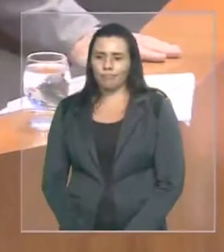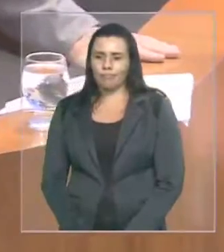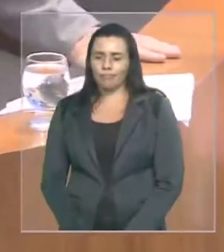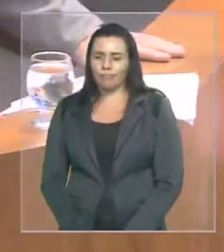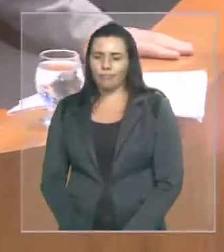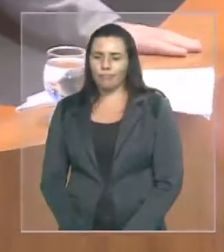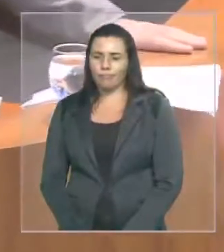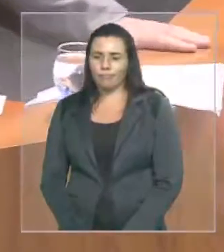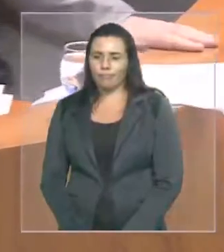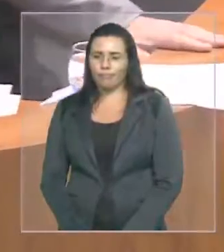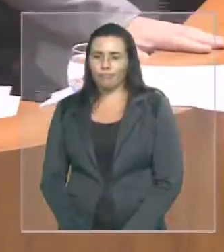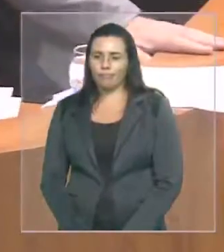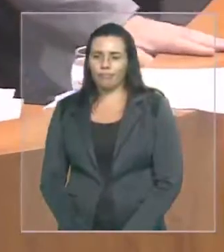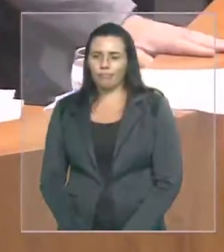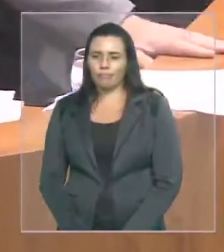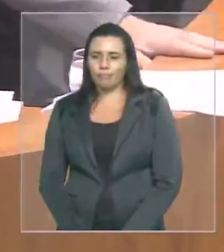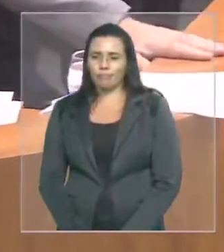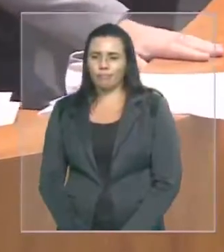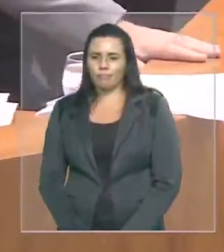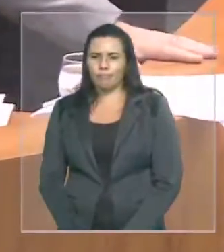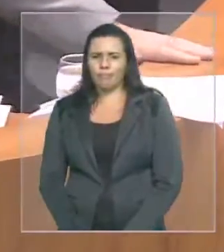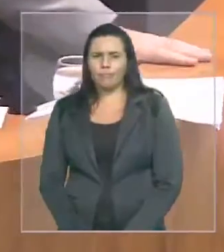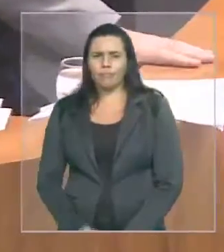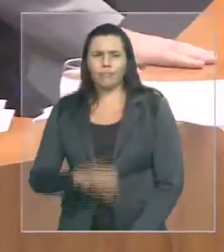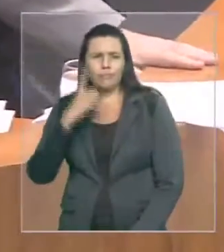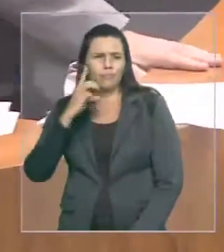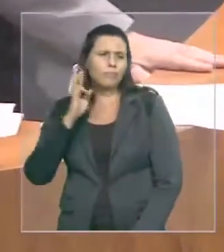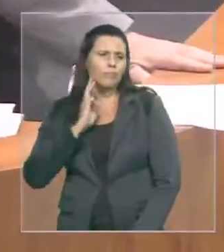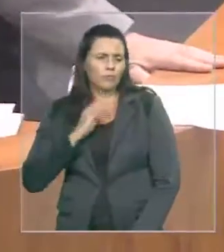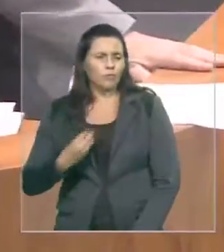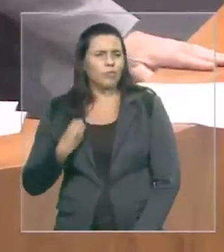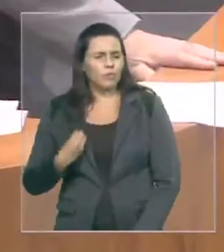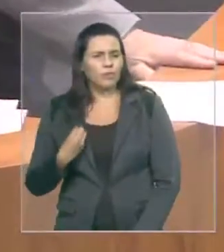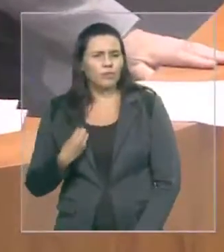nobre deputado Wellington está da casa, senhor presidente?